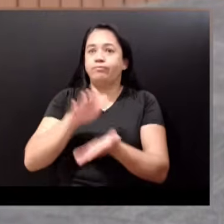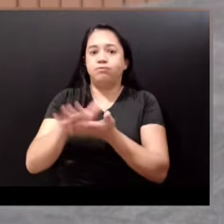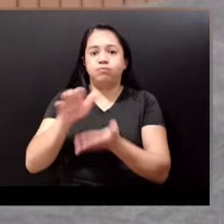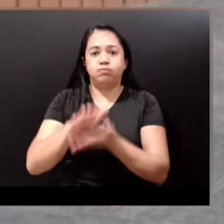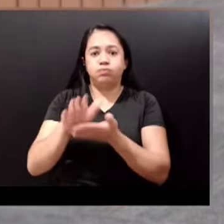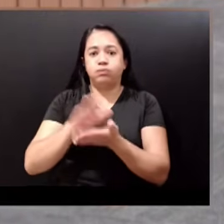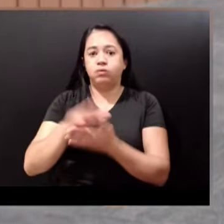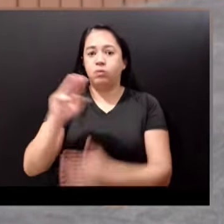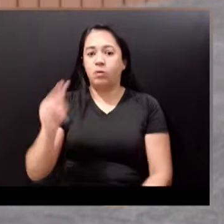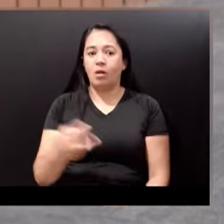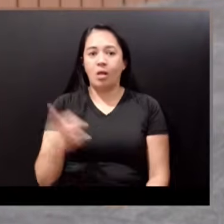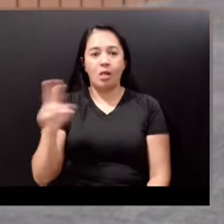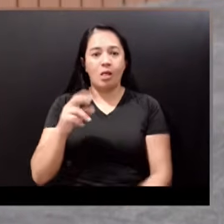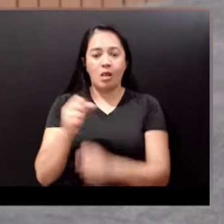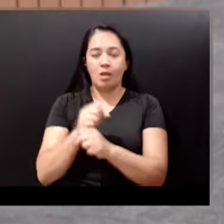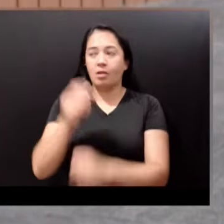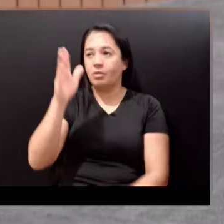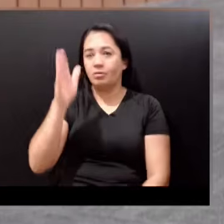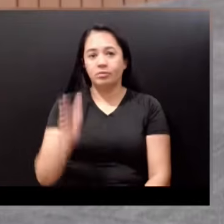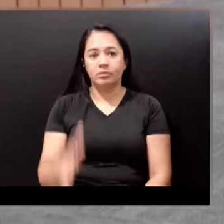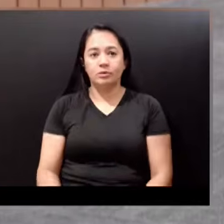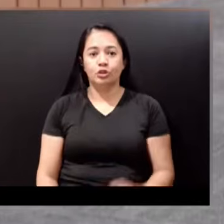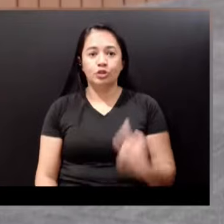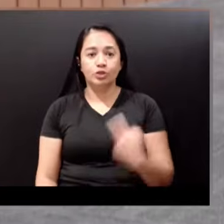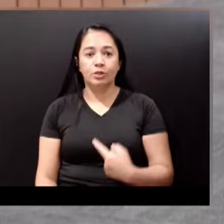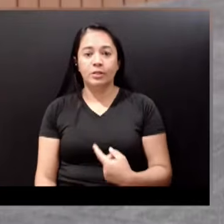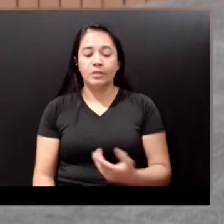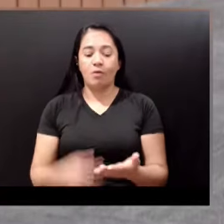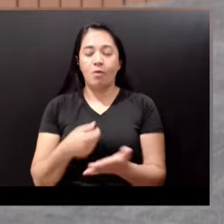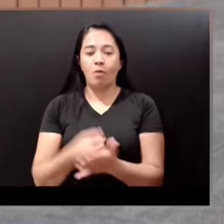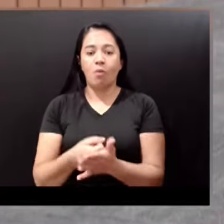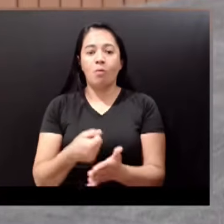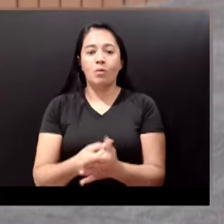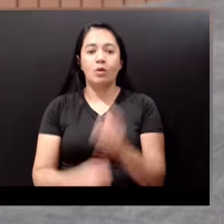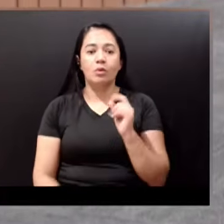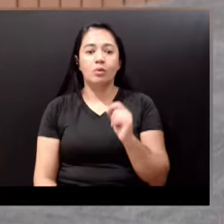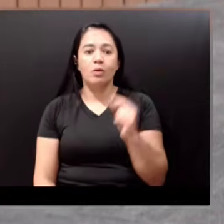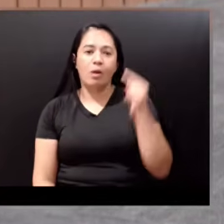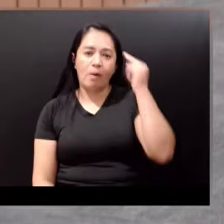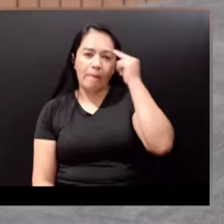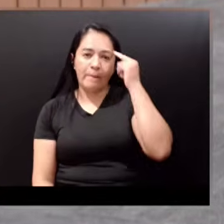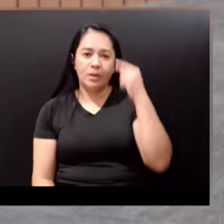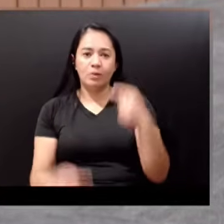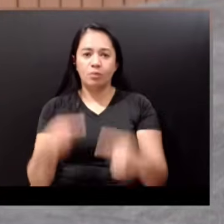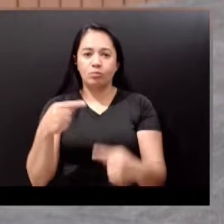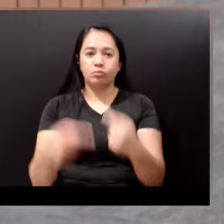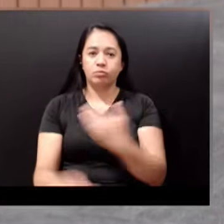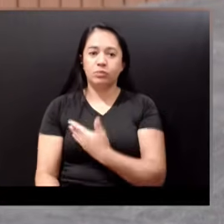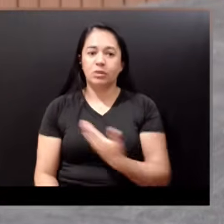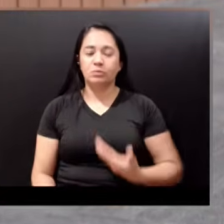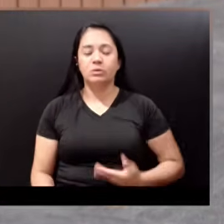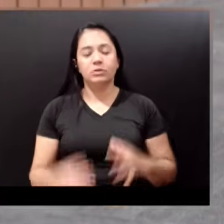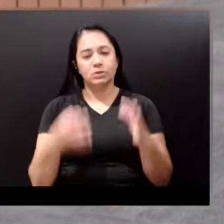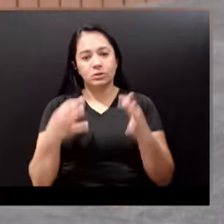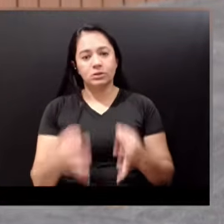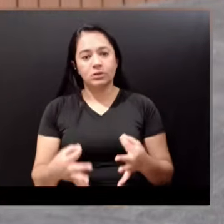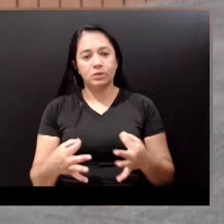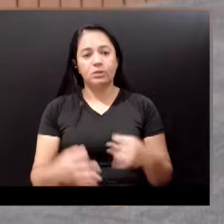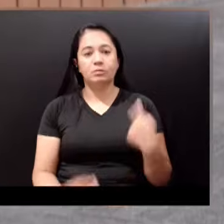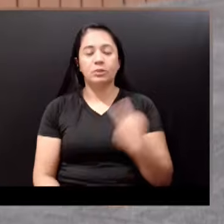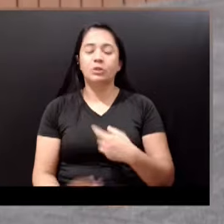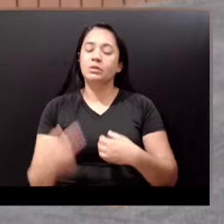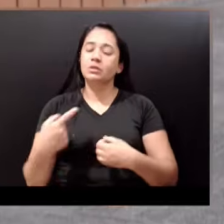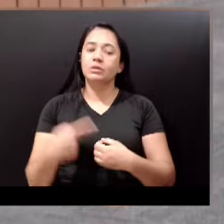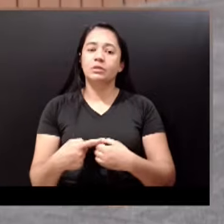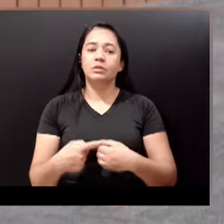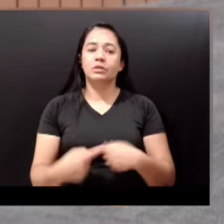anos para isso. Então nós temos o dever, né, de pensar uma política decente de resíduos sólidos para a nossa cidade, e é o que nós vamos fazer na